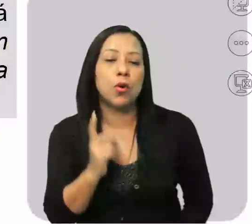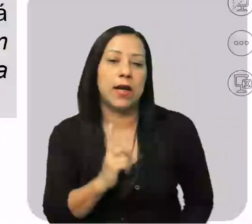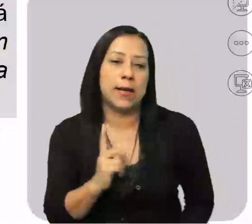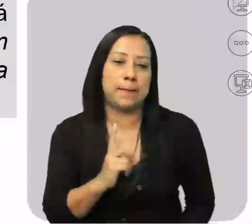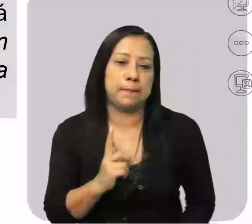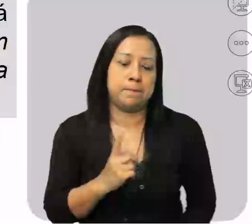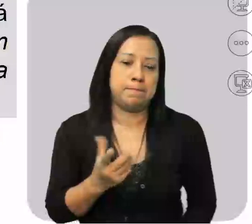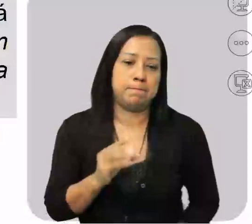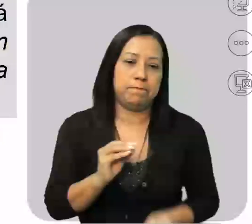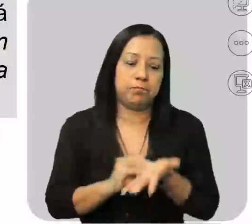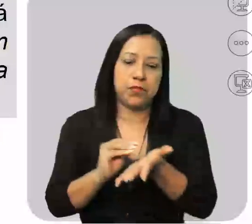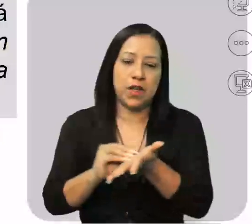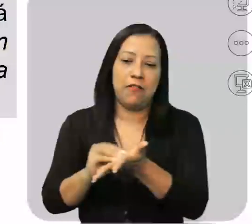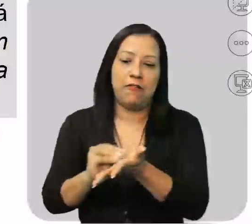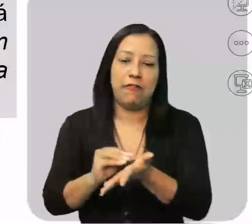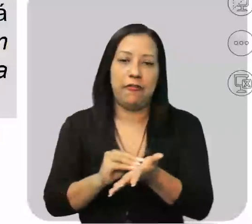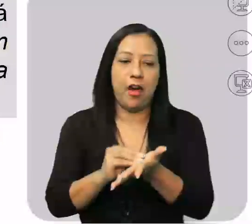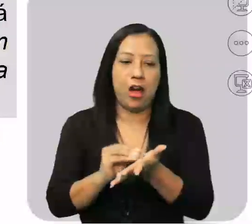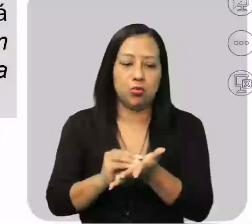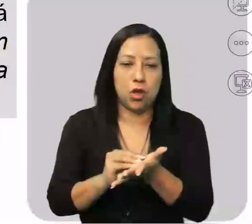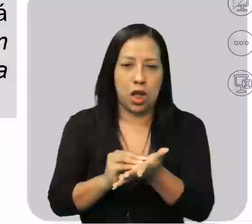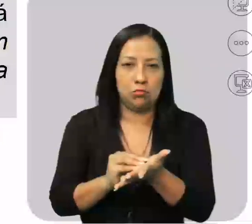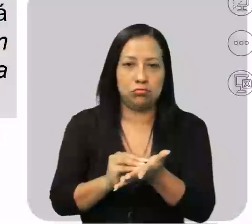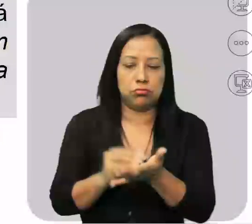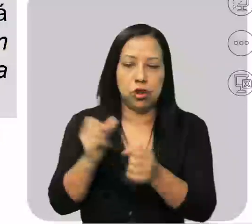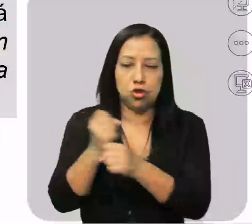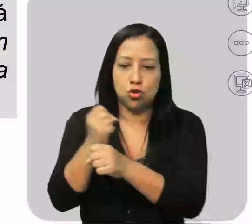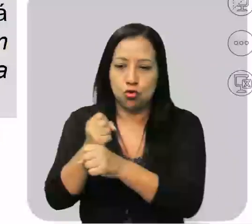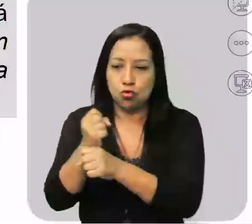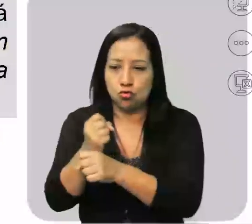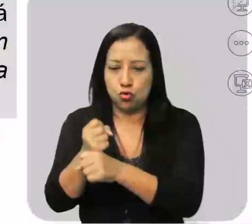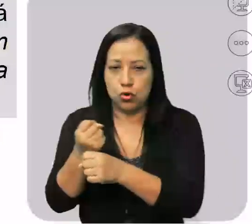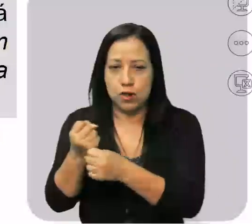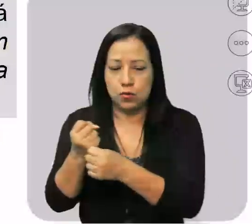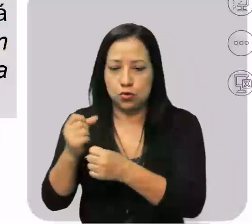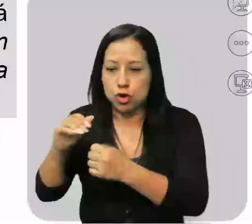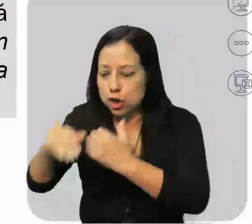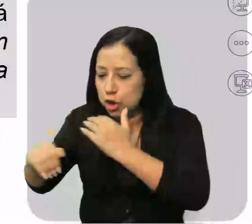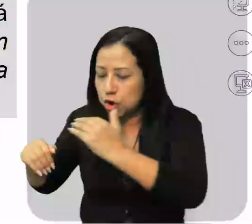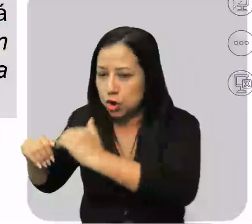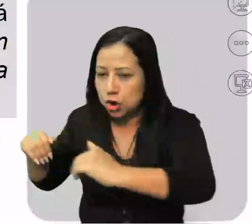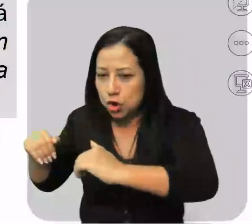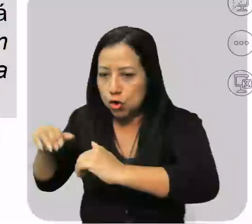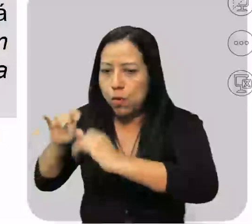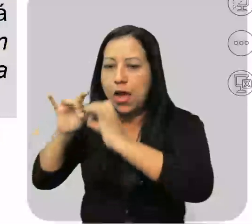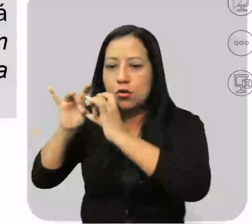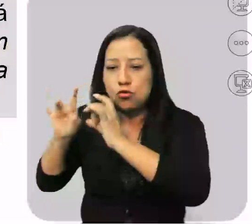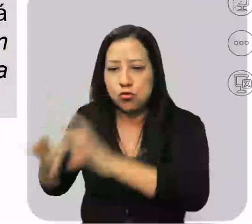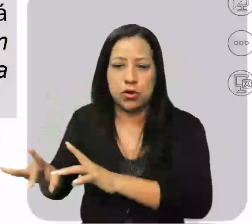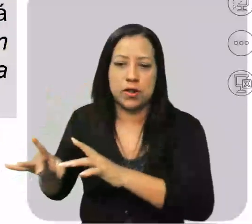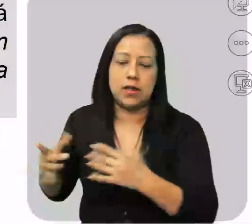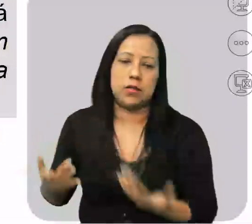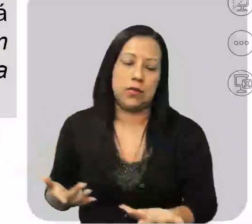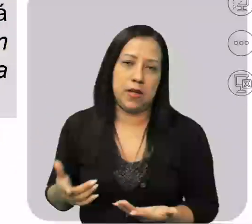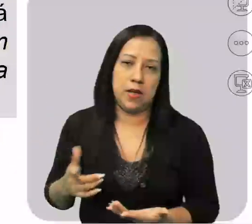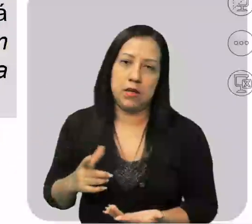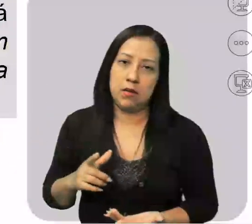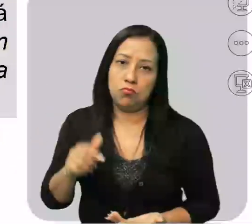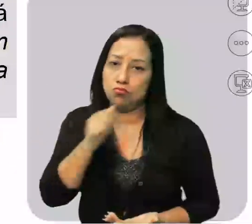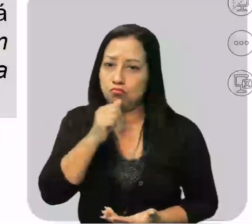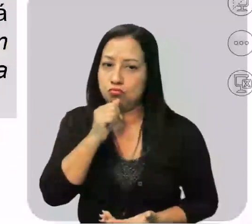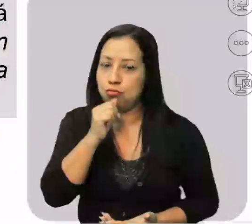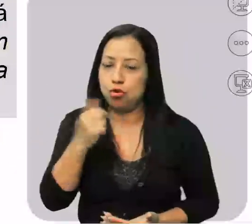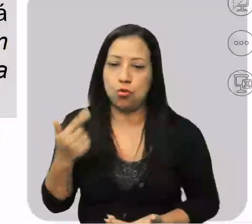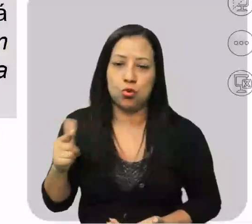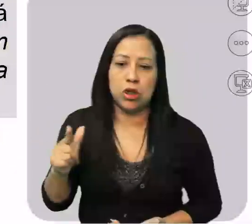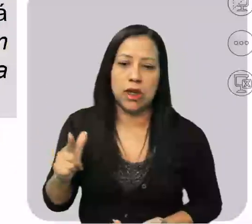O aumento da quantidade de lixo produzido e a falta de espaço destinado à construção de aterros sanitários dificultam a resolução do